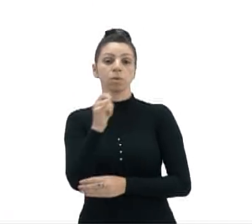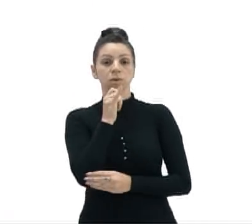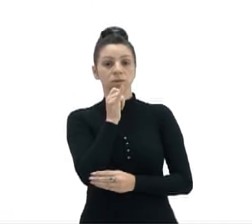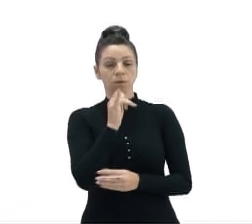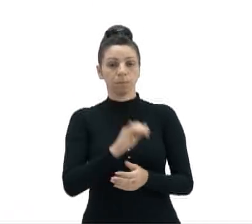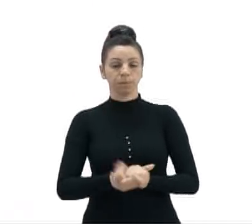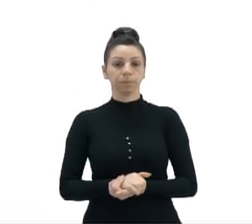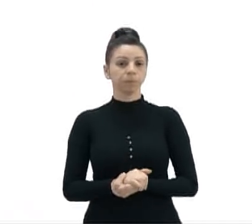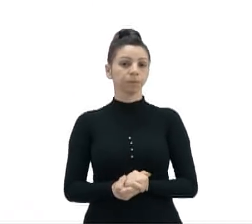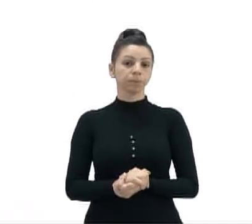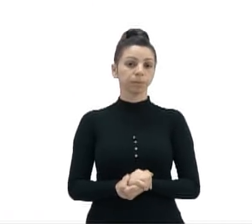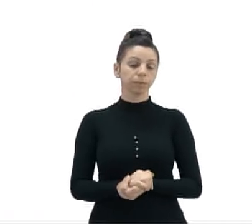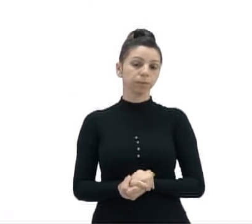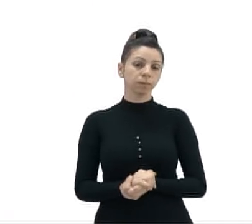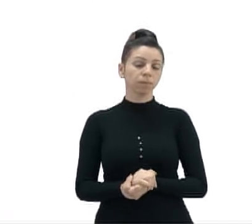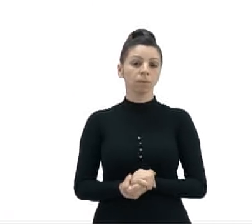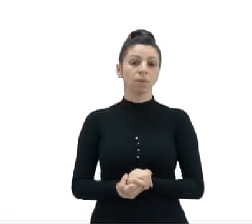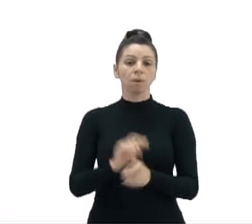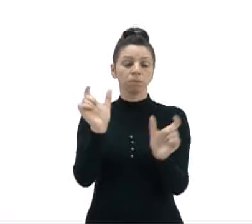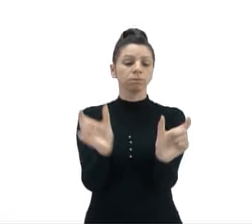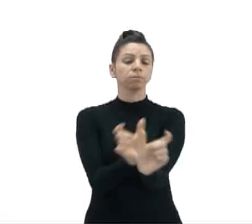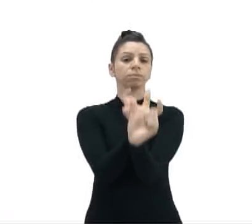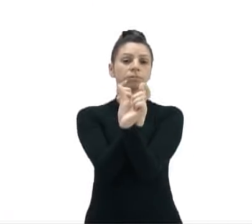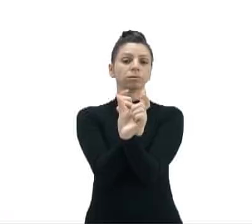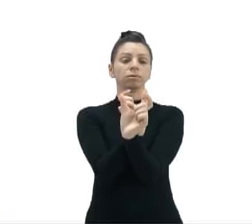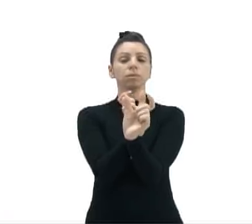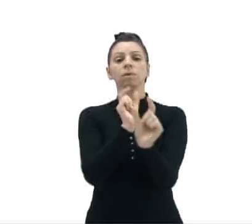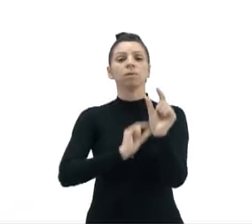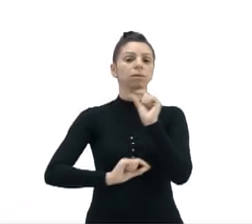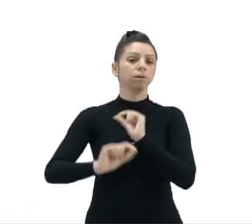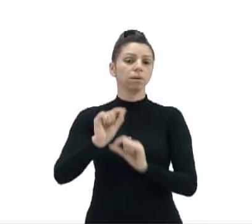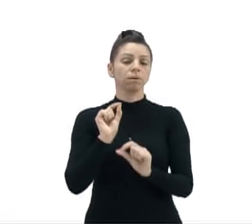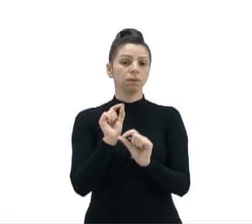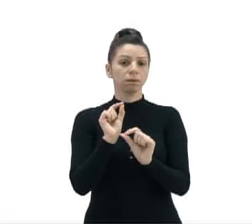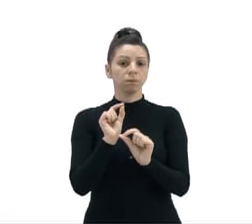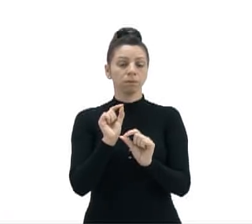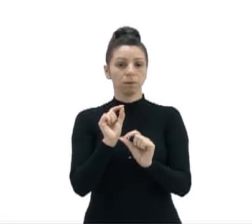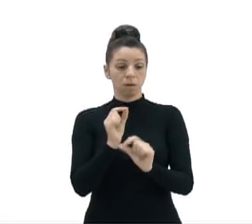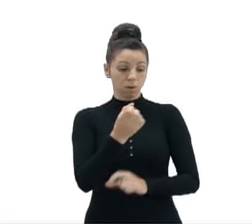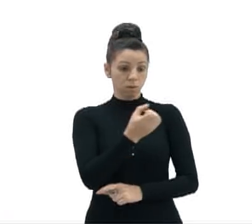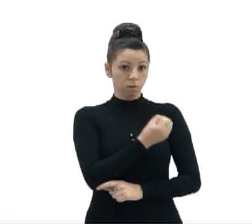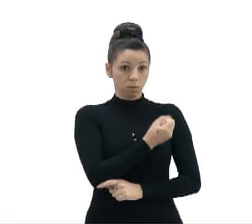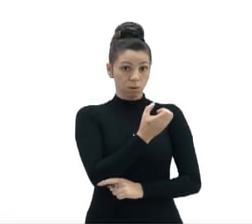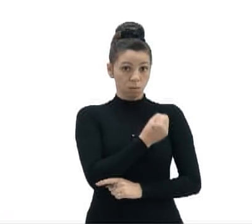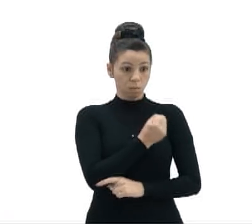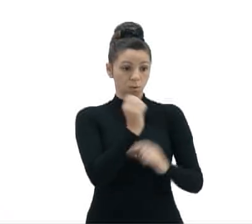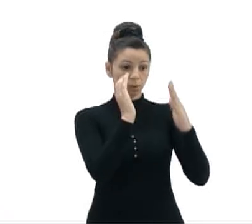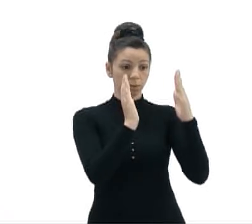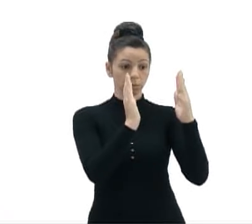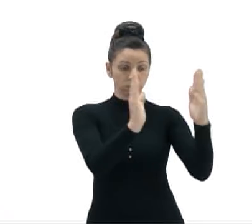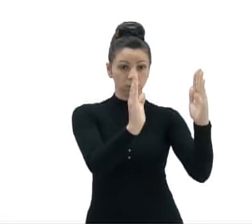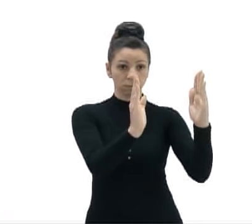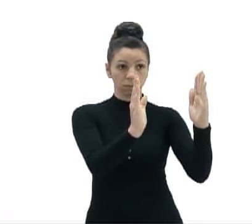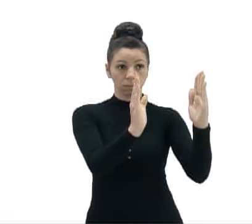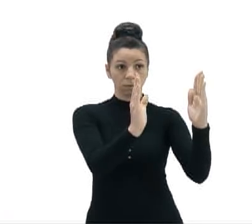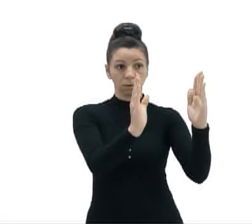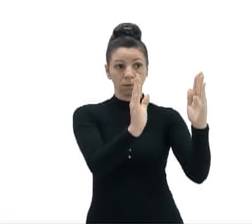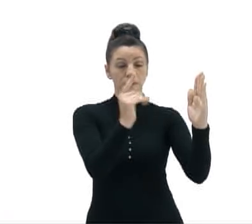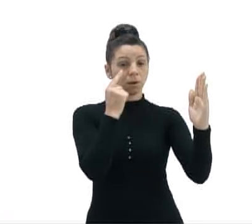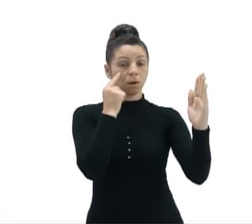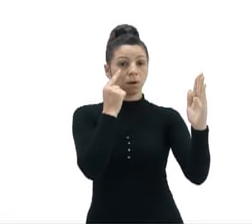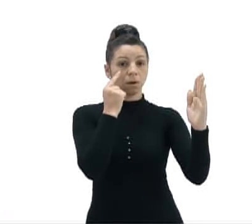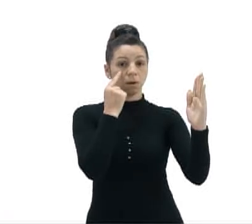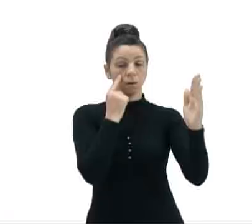lá, geralmente o monômio ele é formado por duas partes. Um número, que é chamado de coeficiente, olha o desenho